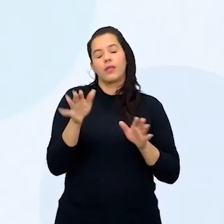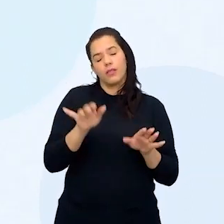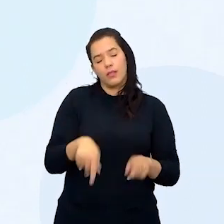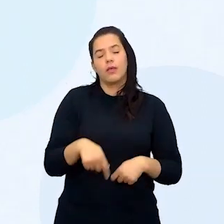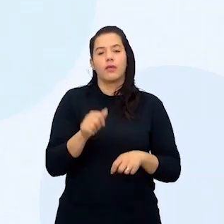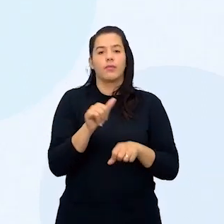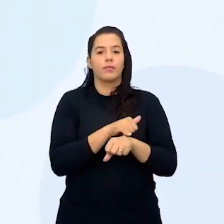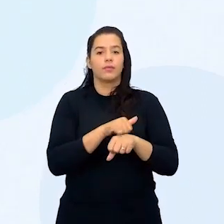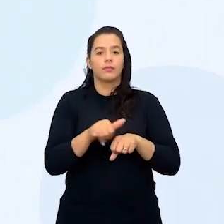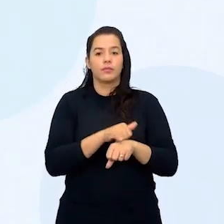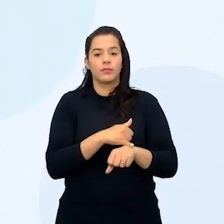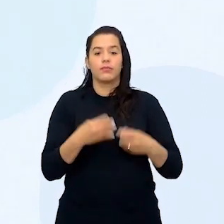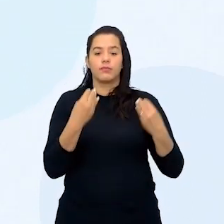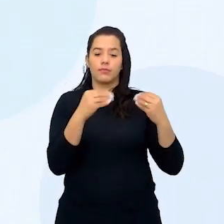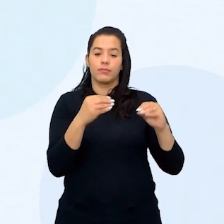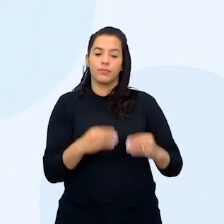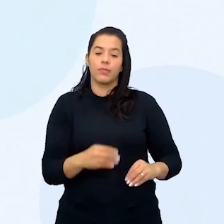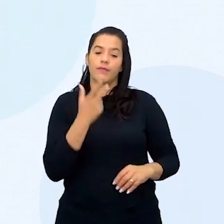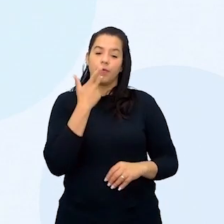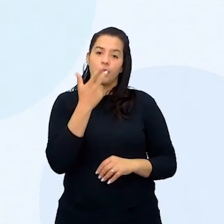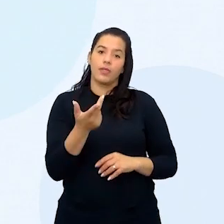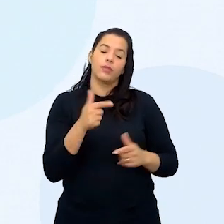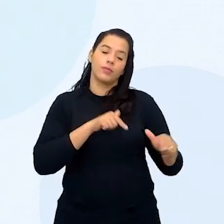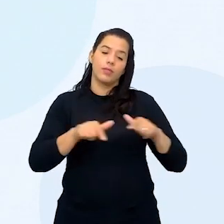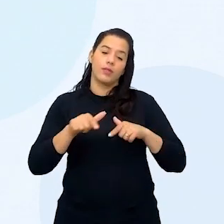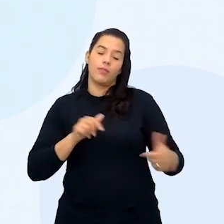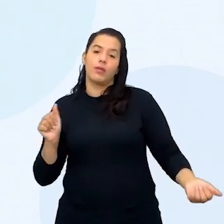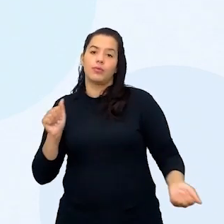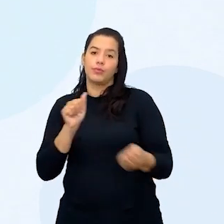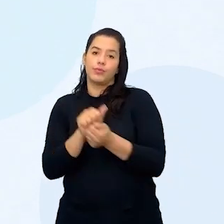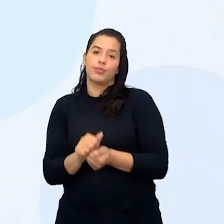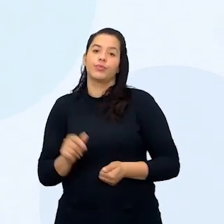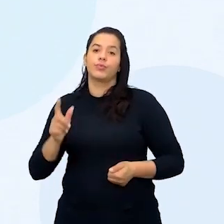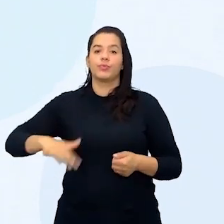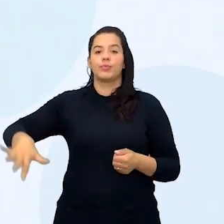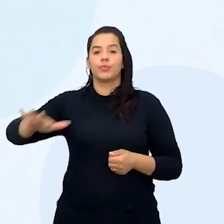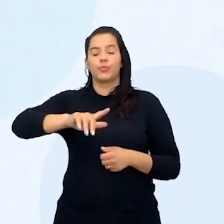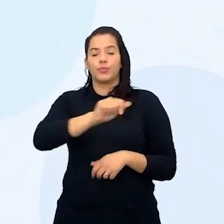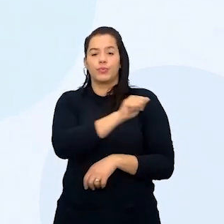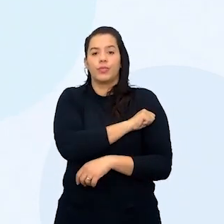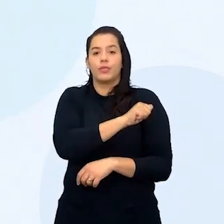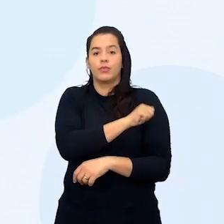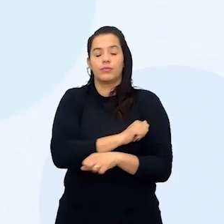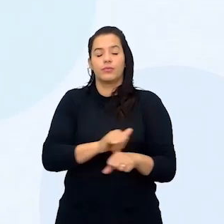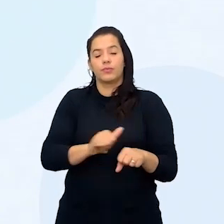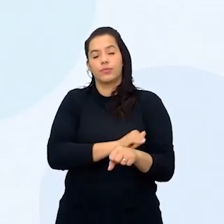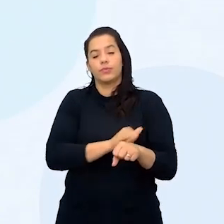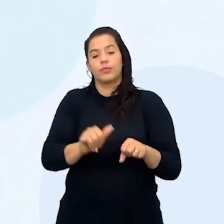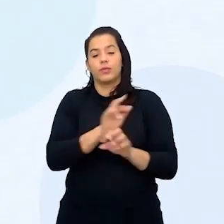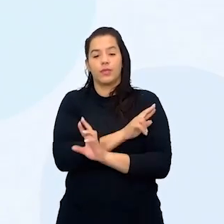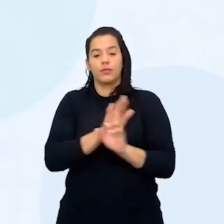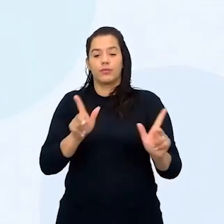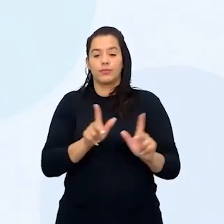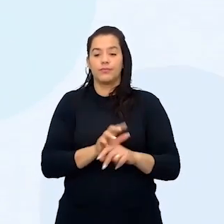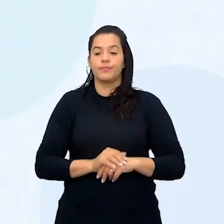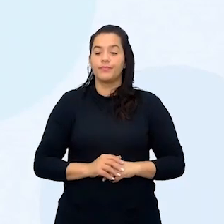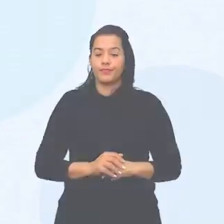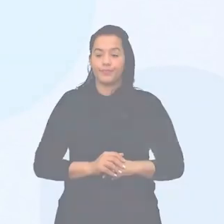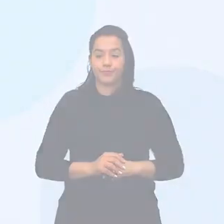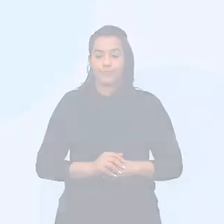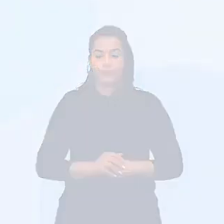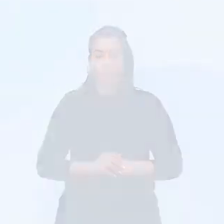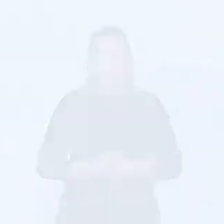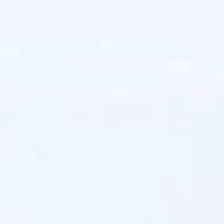utilizar para, inclusive, justificar o trabalho junto a esses estudantes de forma com estratégias diferenciadas.